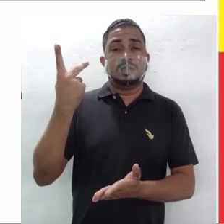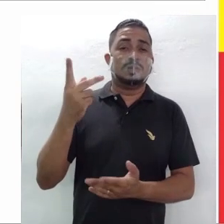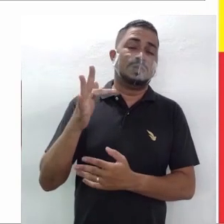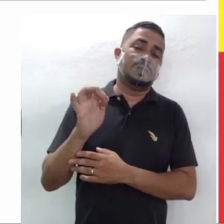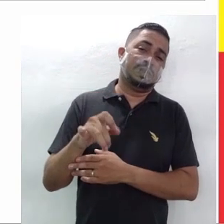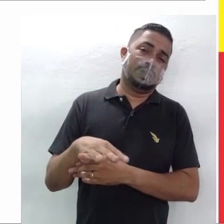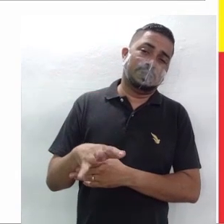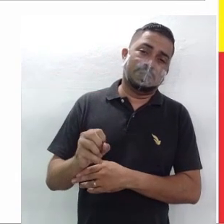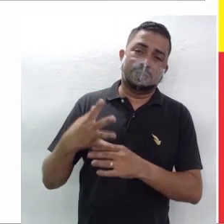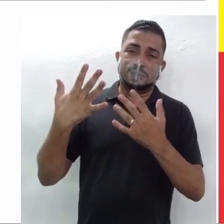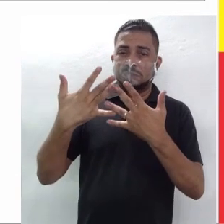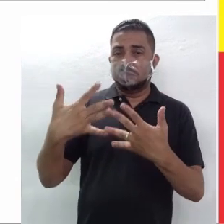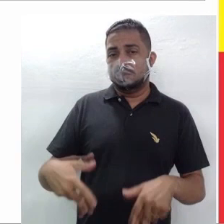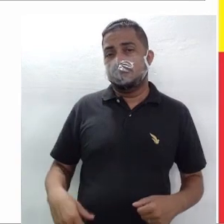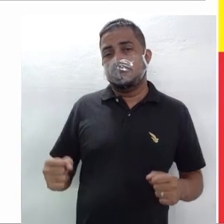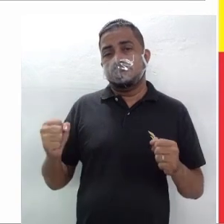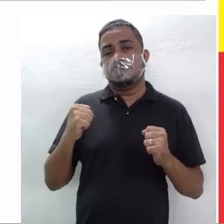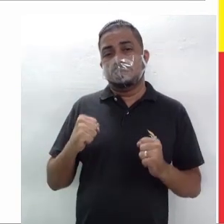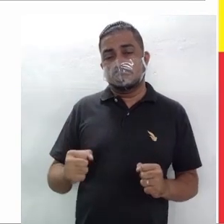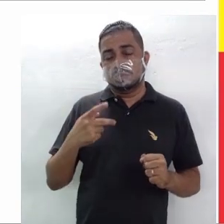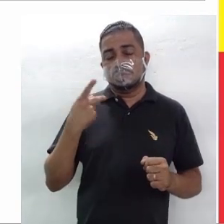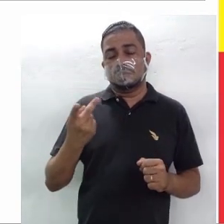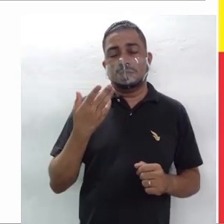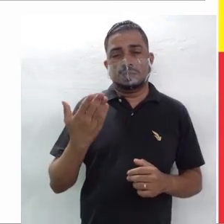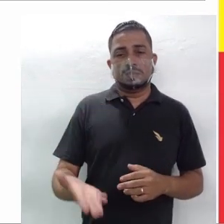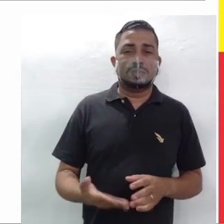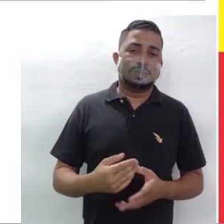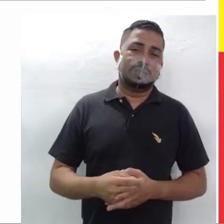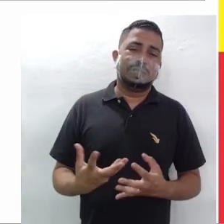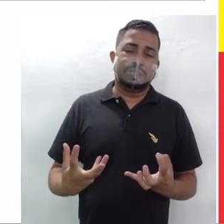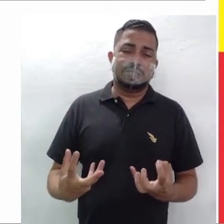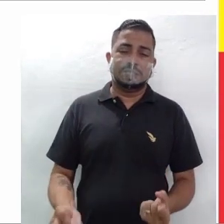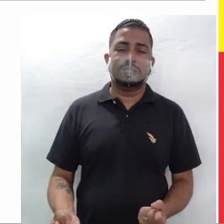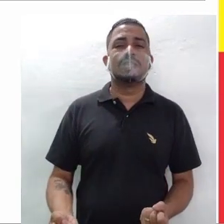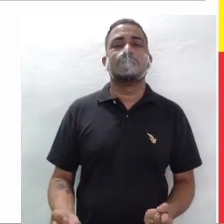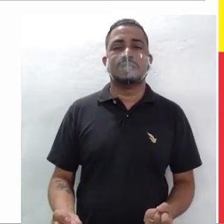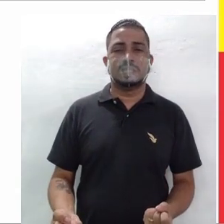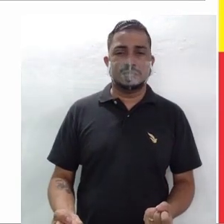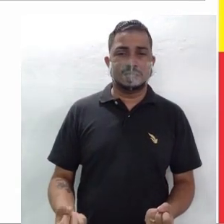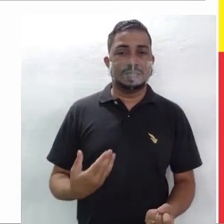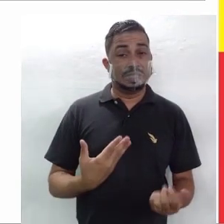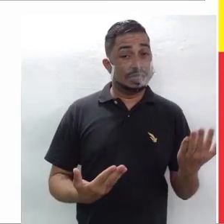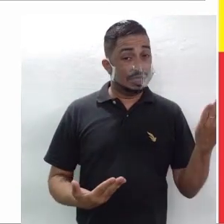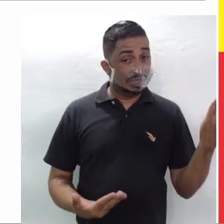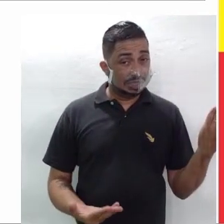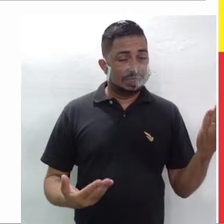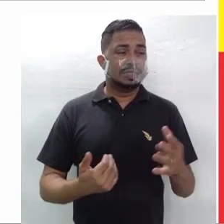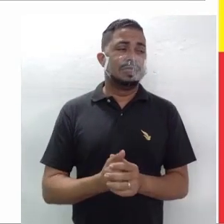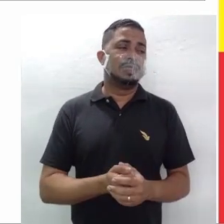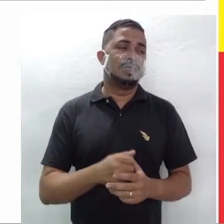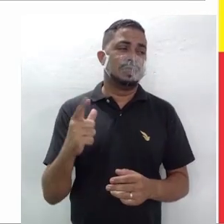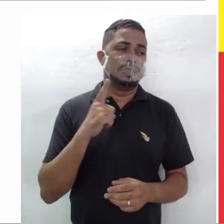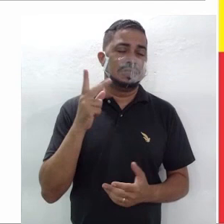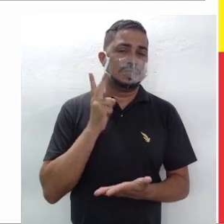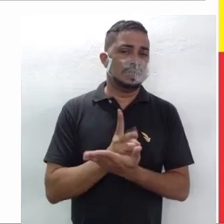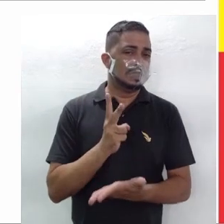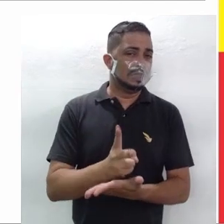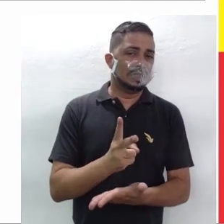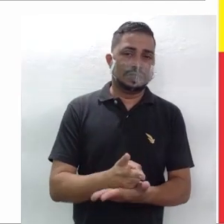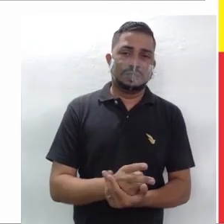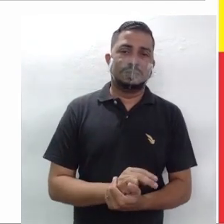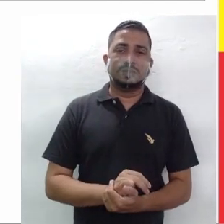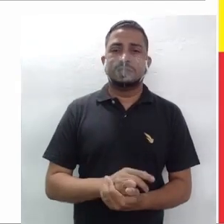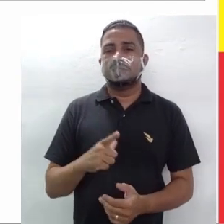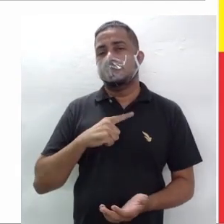impacto ou fenômeno natural que eu posso falar para vocês é a seca, que está aí na telinha, que ocorre